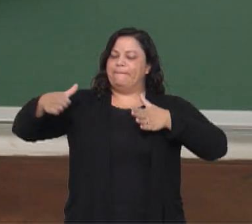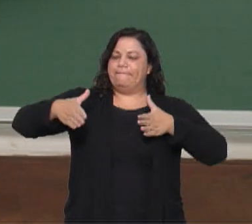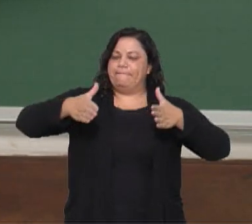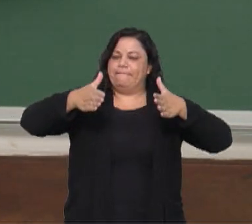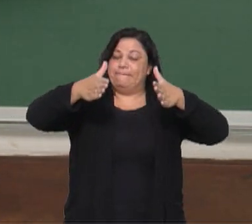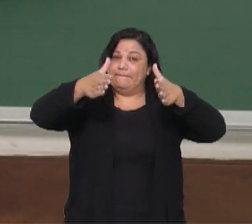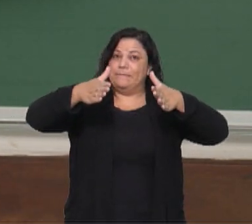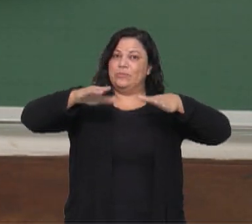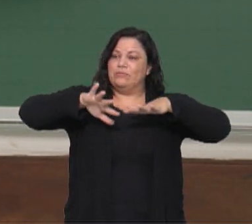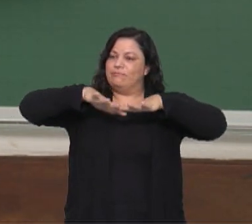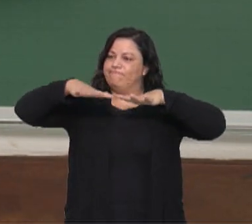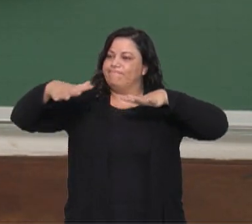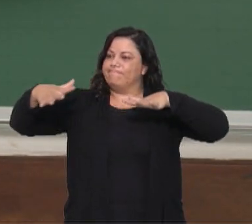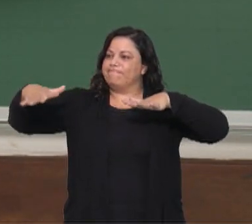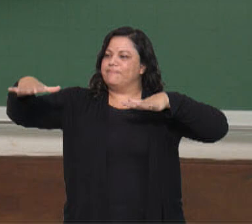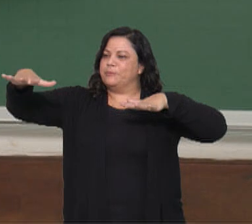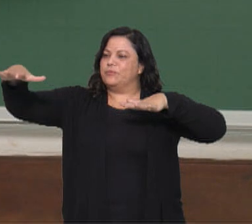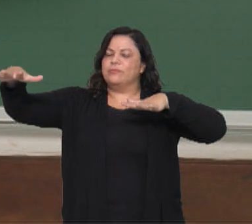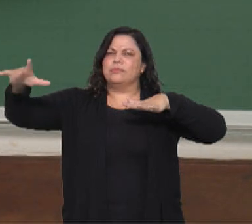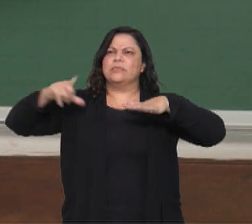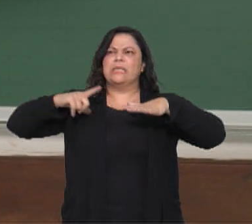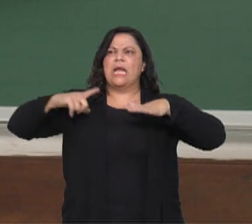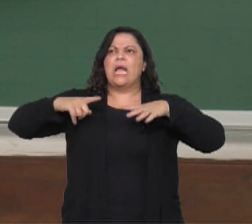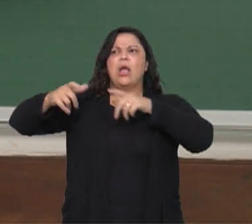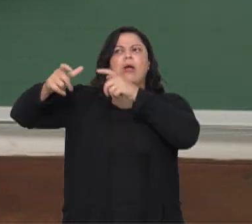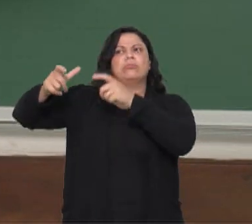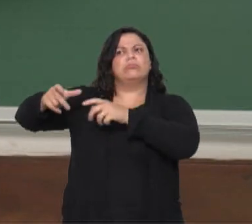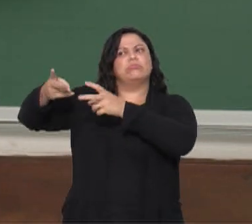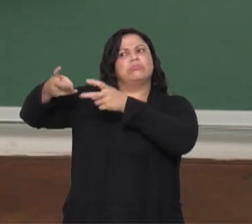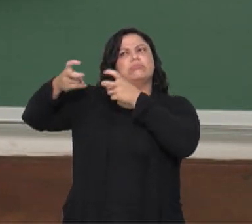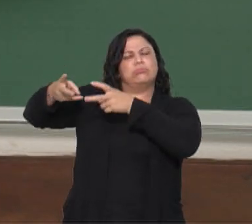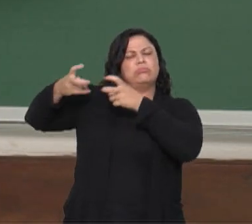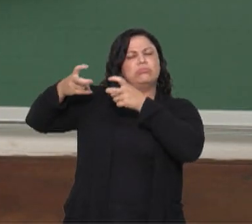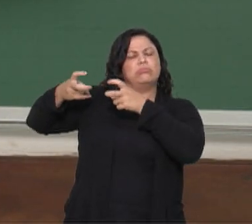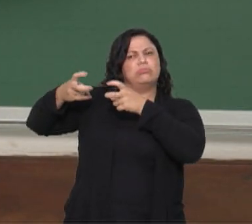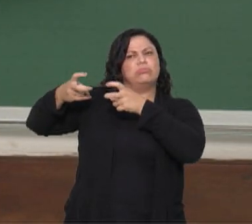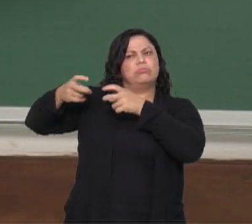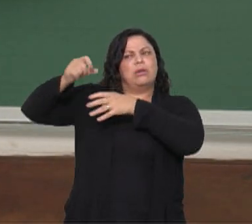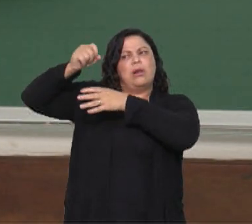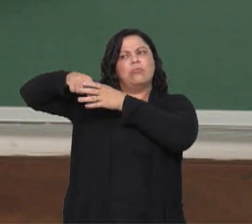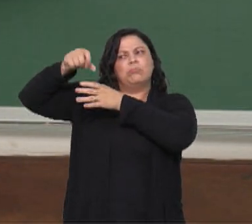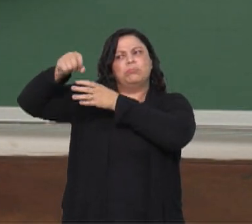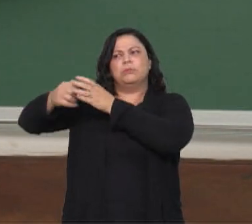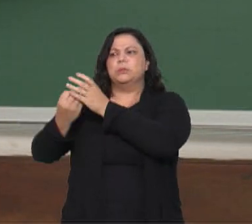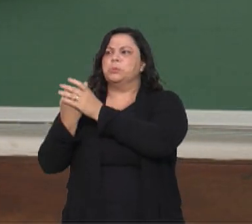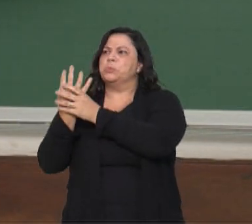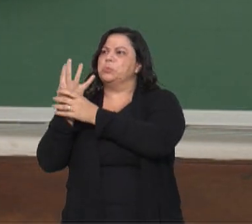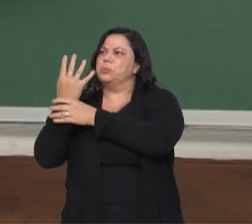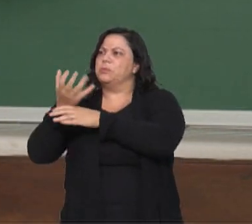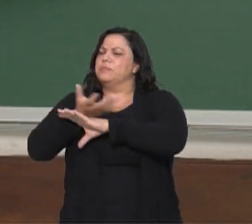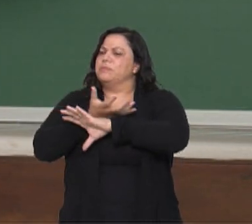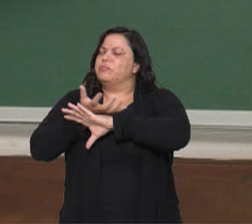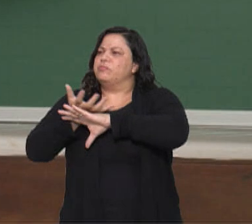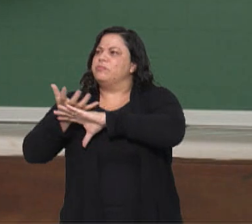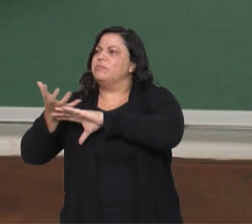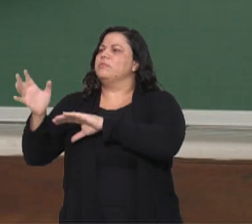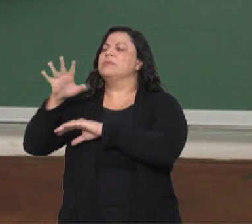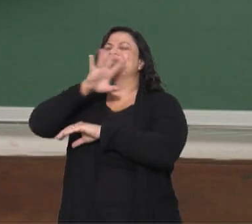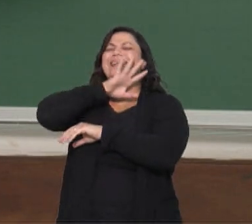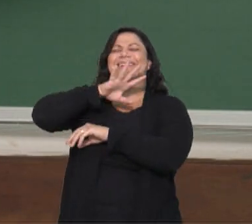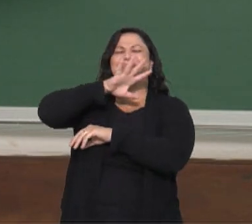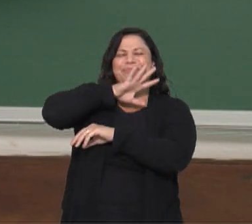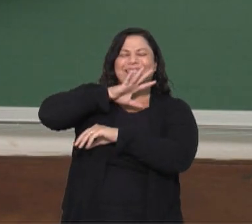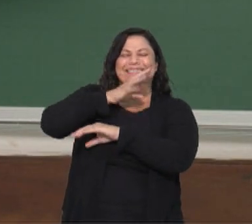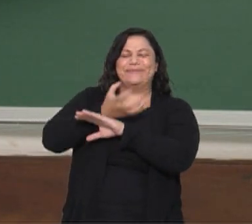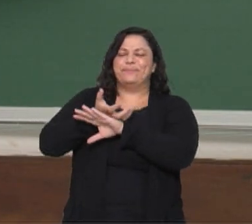hoje, né? Aqui tem uma região que dá para observar que foi feito algum plantio ou para pasto de animais, porque é a parte verde, sempre